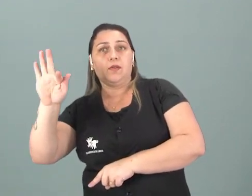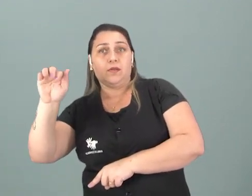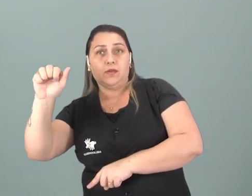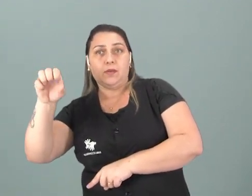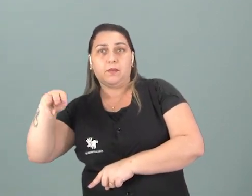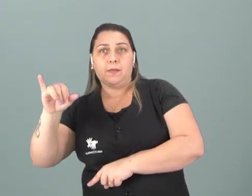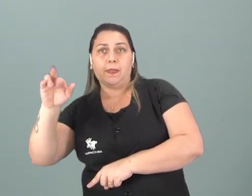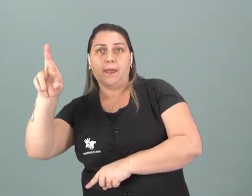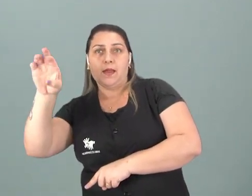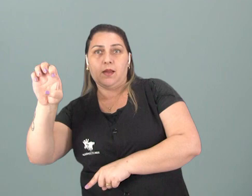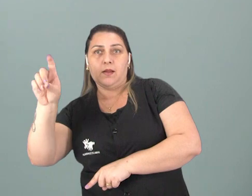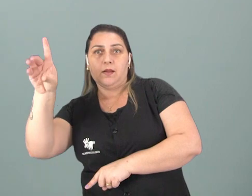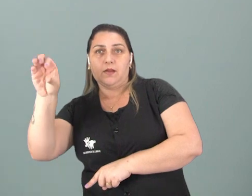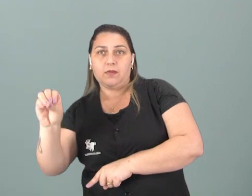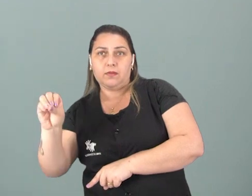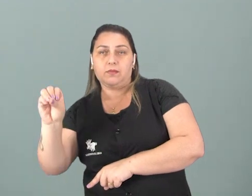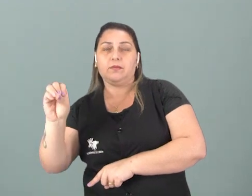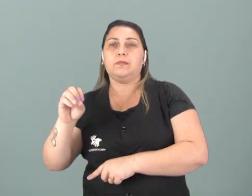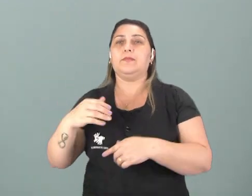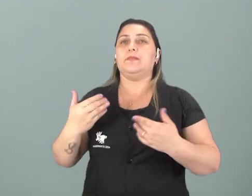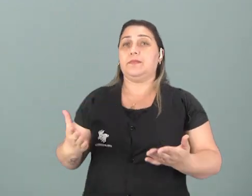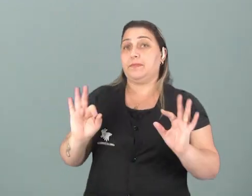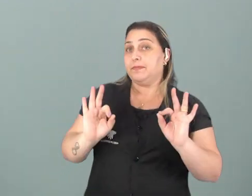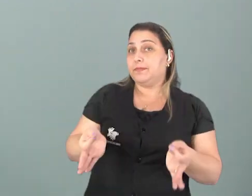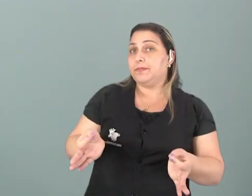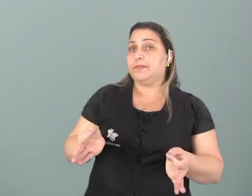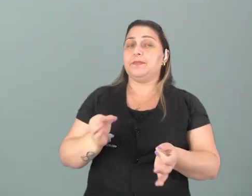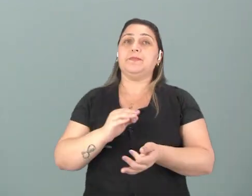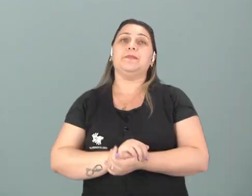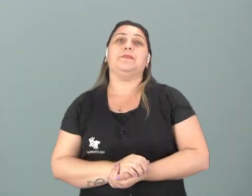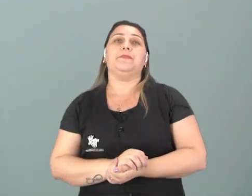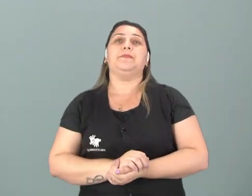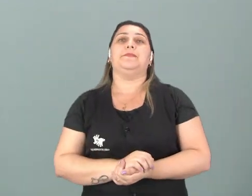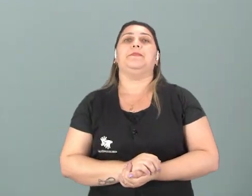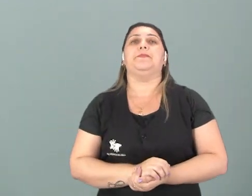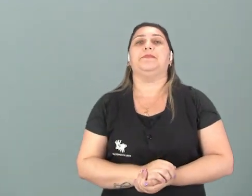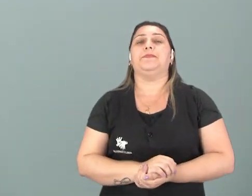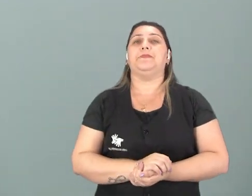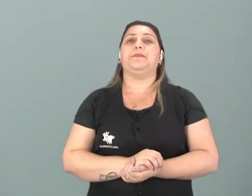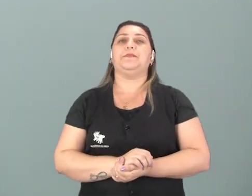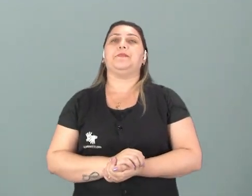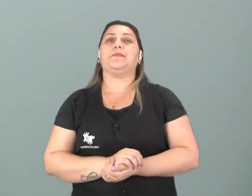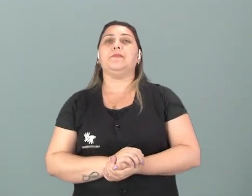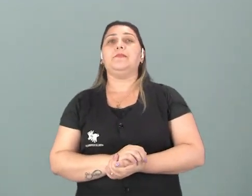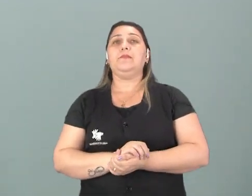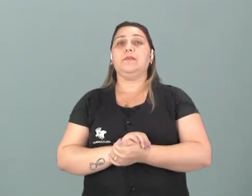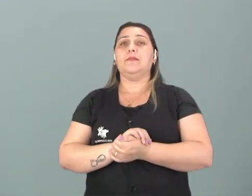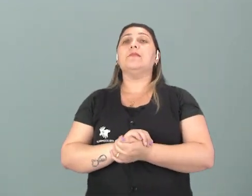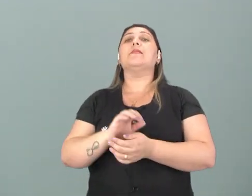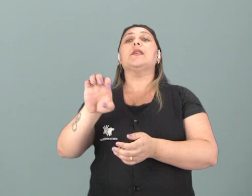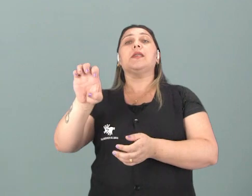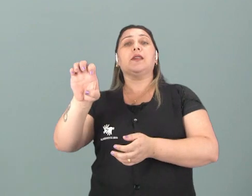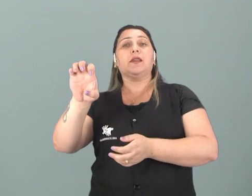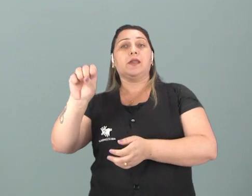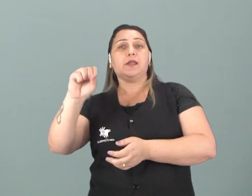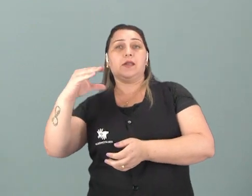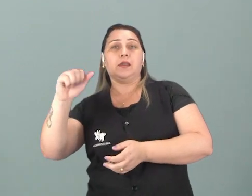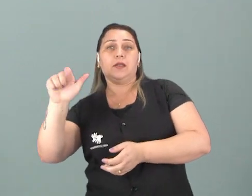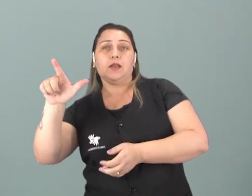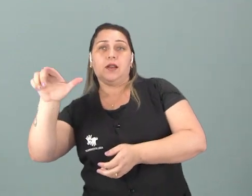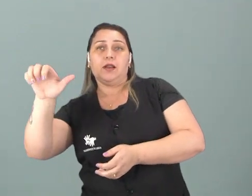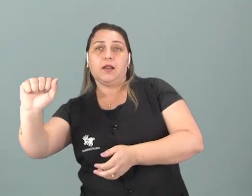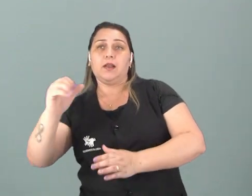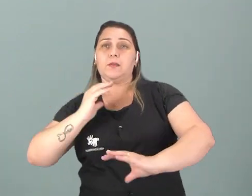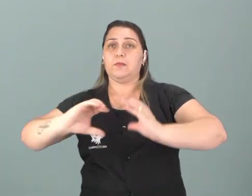fá, mi, ré, dó. Certo? Então vamos lá, isso é o que nós chamamos de escala musical. E isso a gente